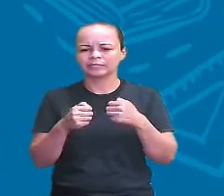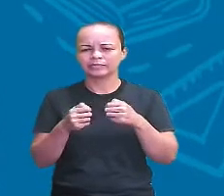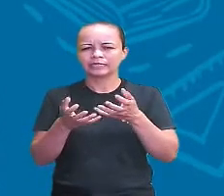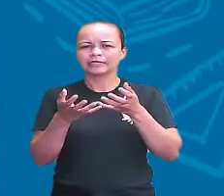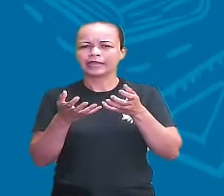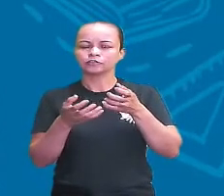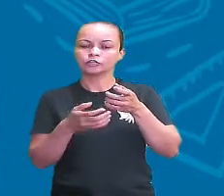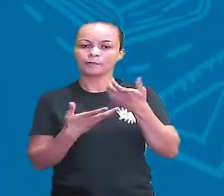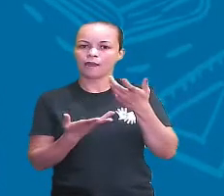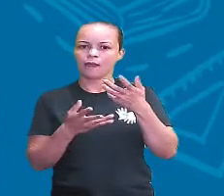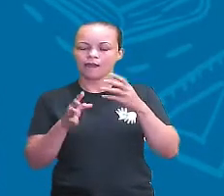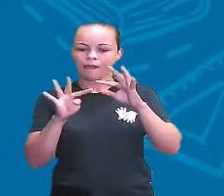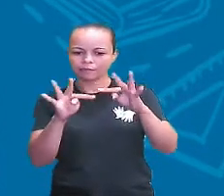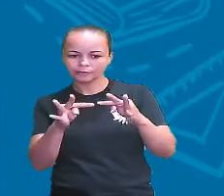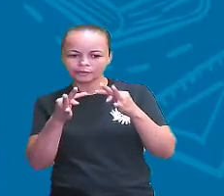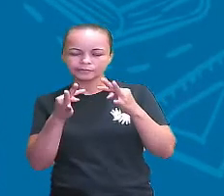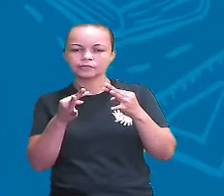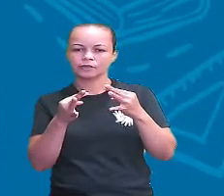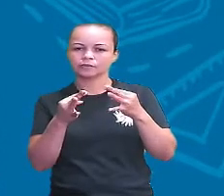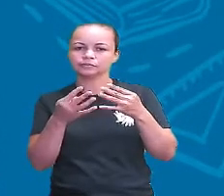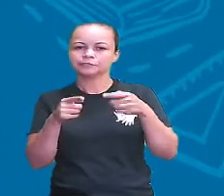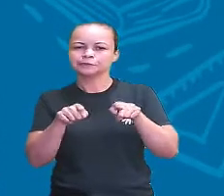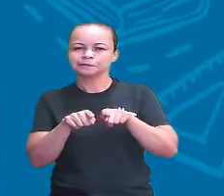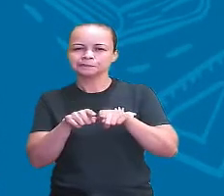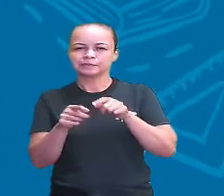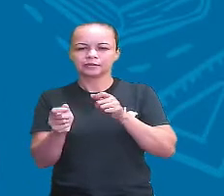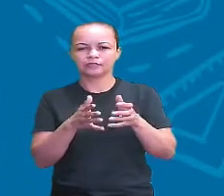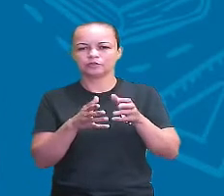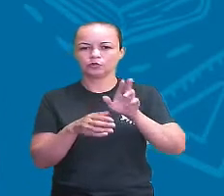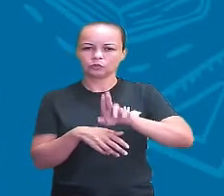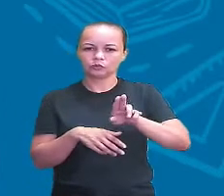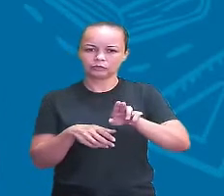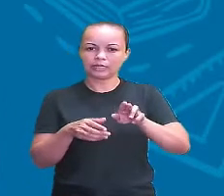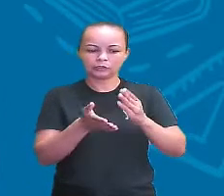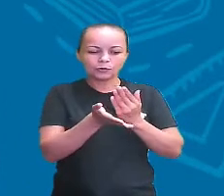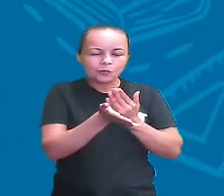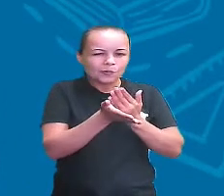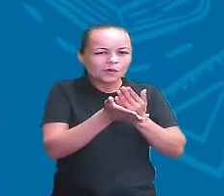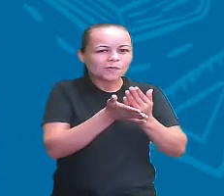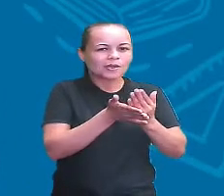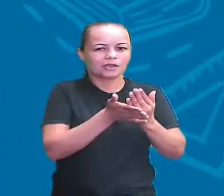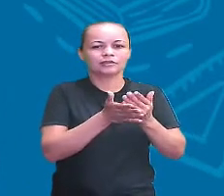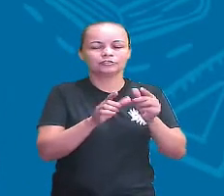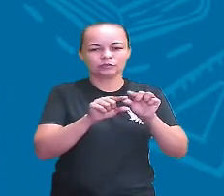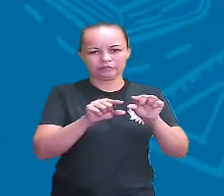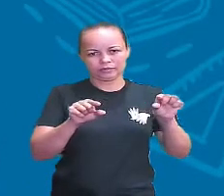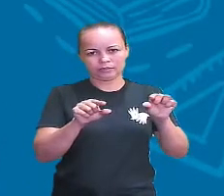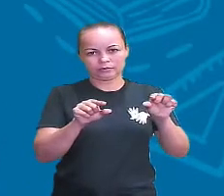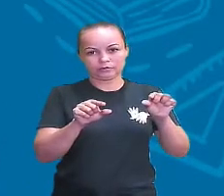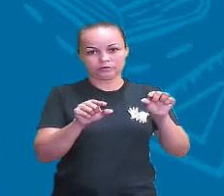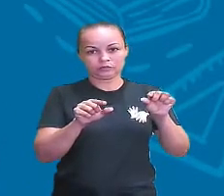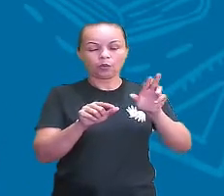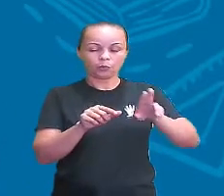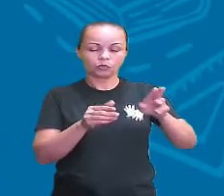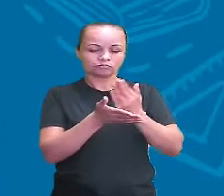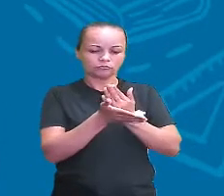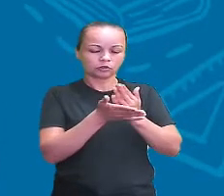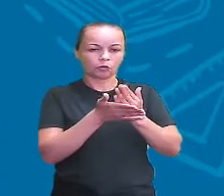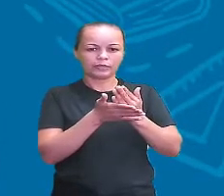queremos chamar atenção, eles também são utilizados no início da frase. E quando eles são utilizados no início da frase, geralmente